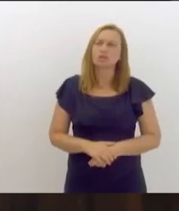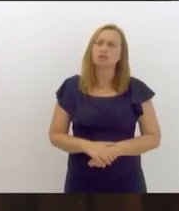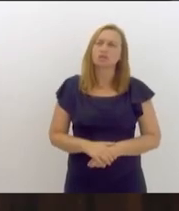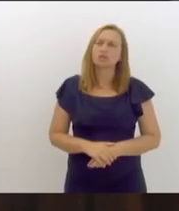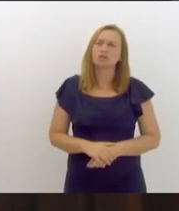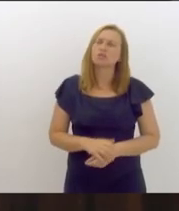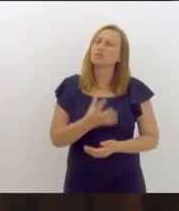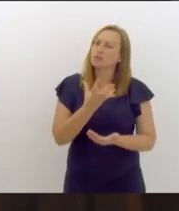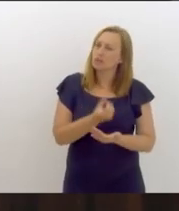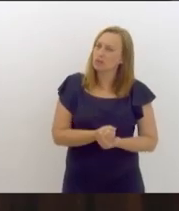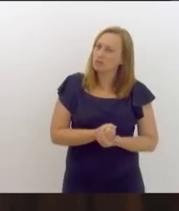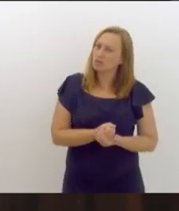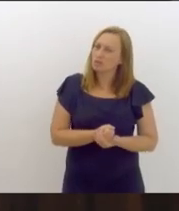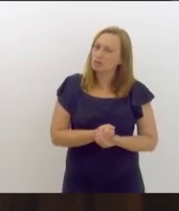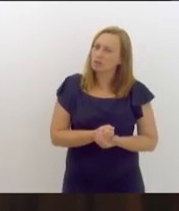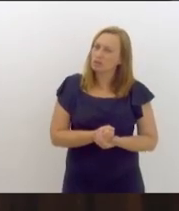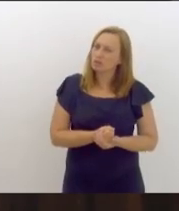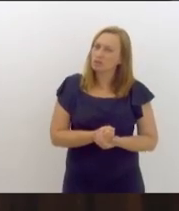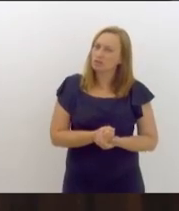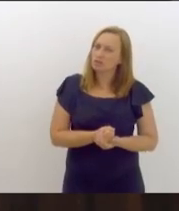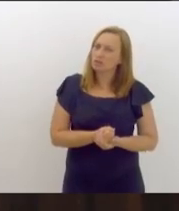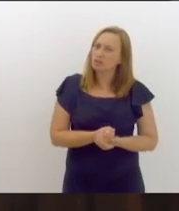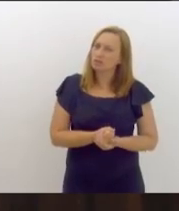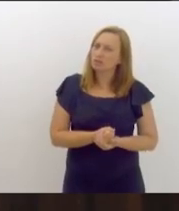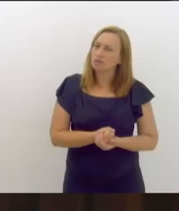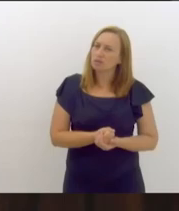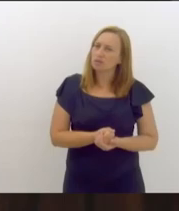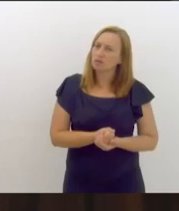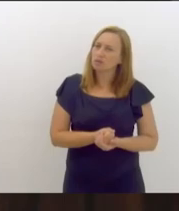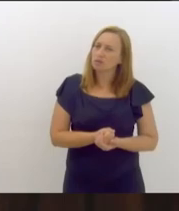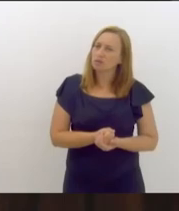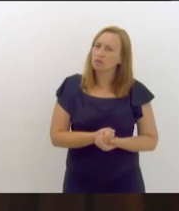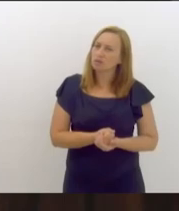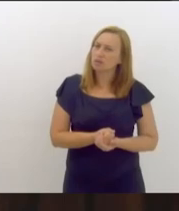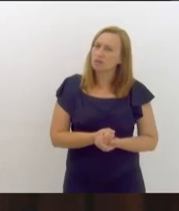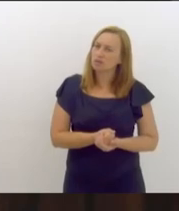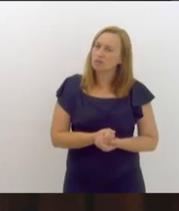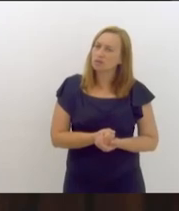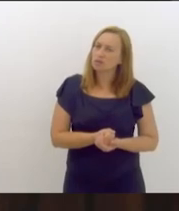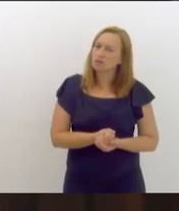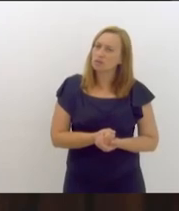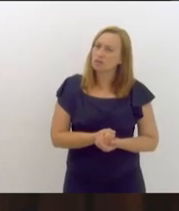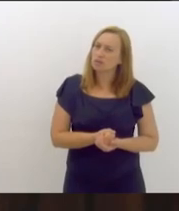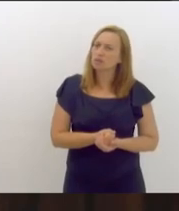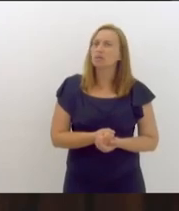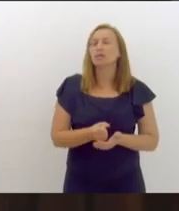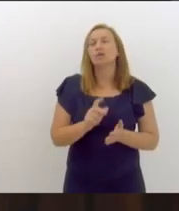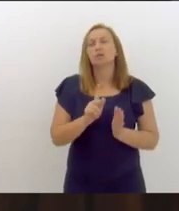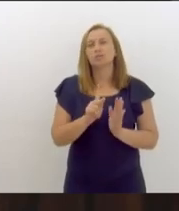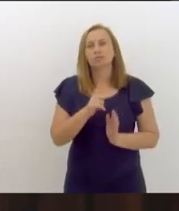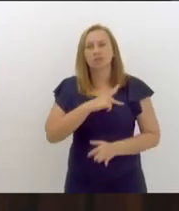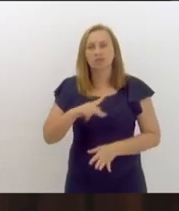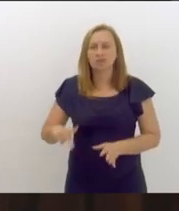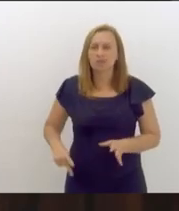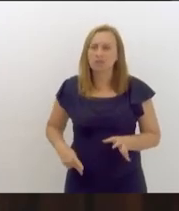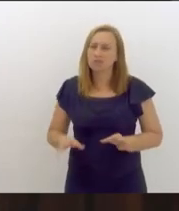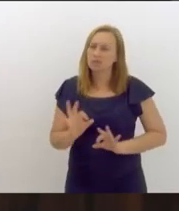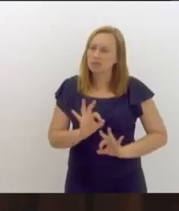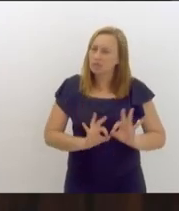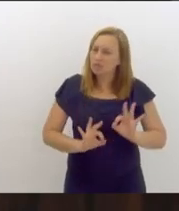registrado esse procedimento a presidência que monta a pauta a pauta já estava